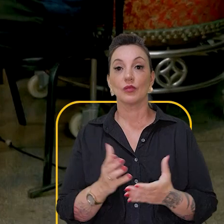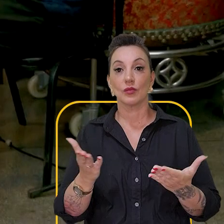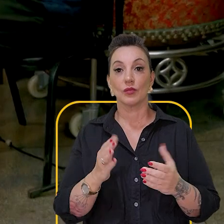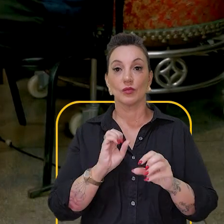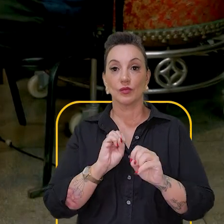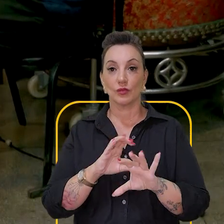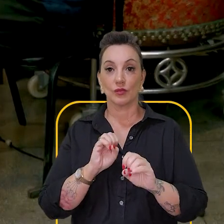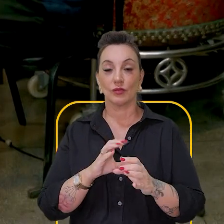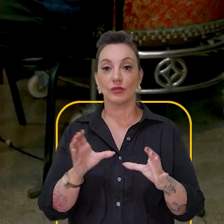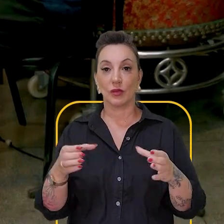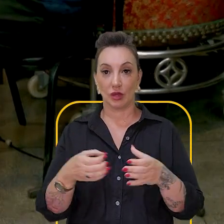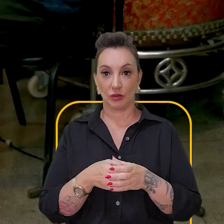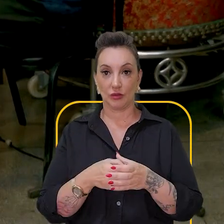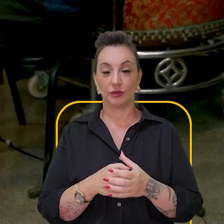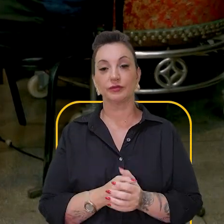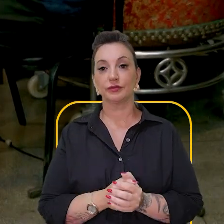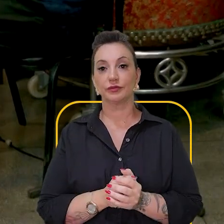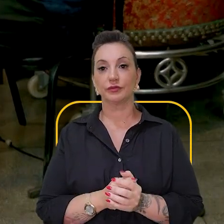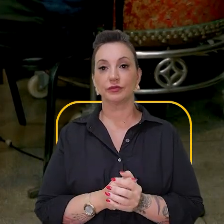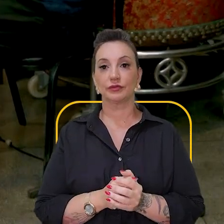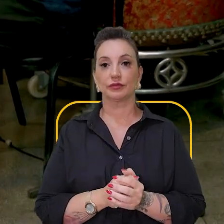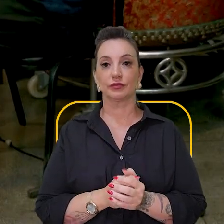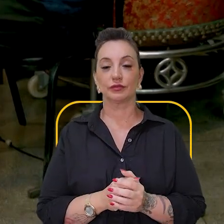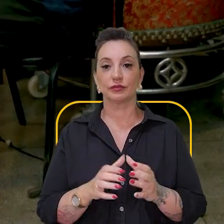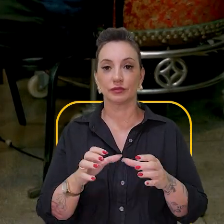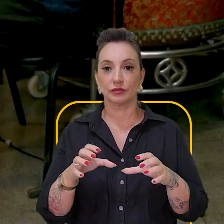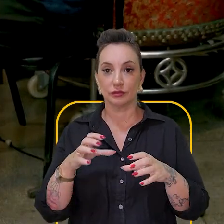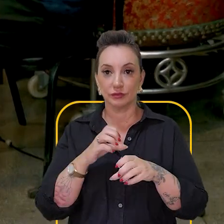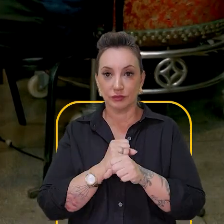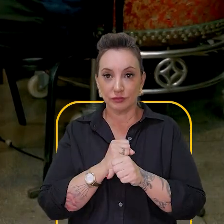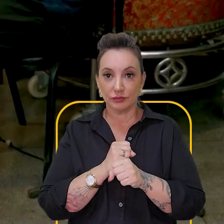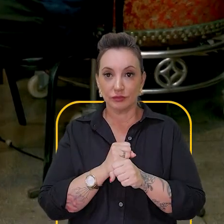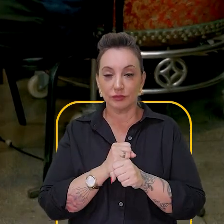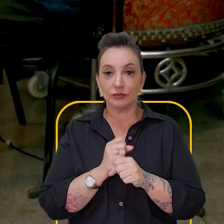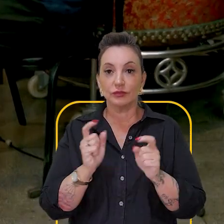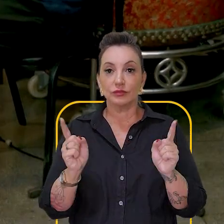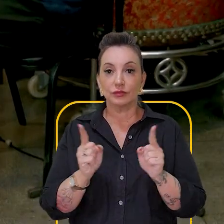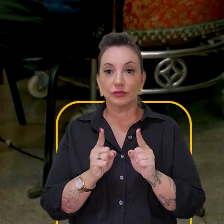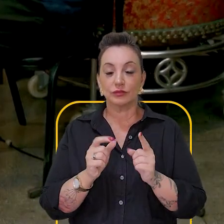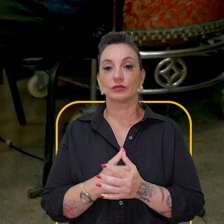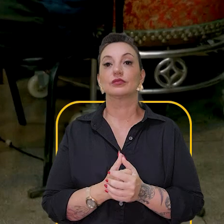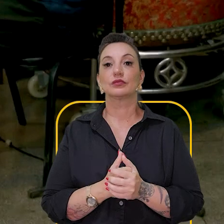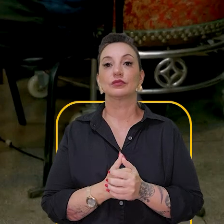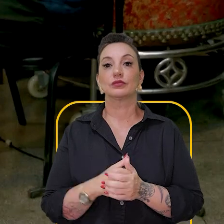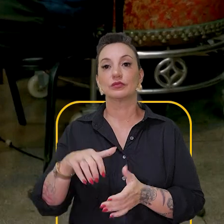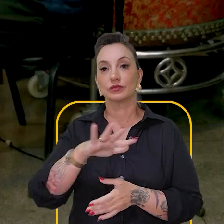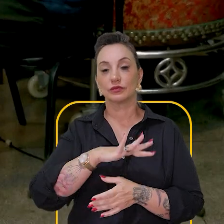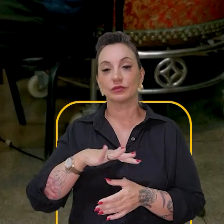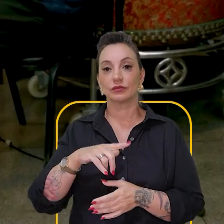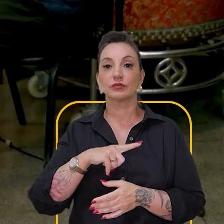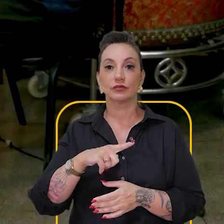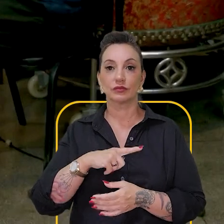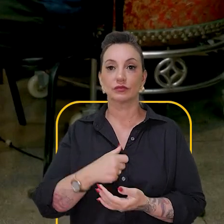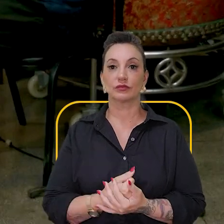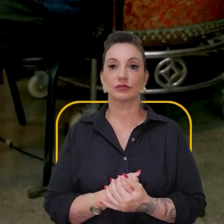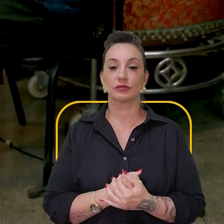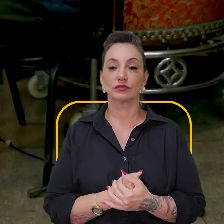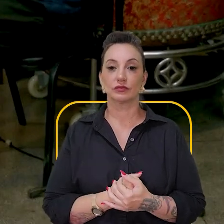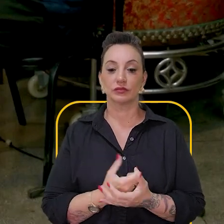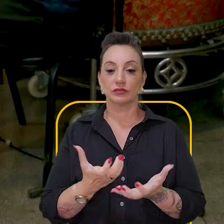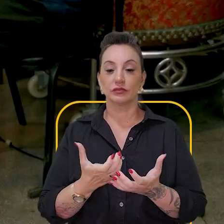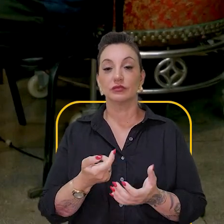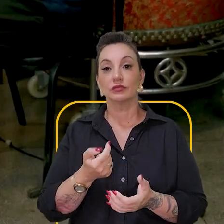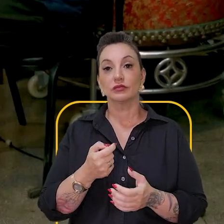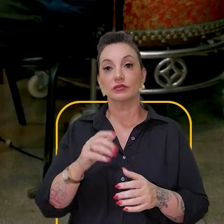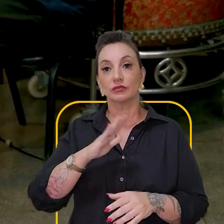fácil dou uma aula mais concentrada mais dedicada eu tenho aluno que tá comigo há 23 29